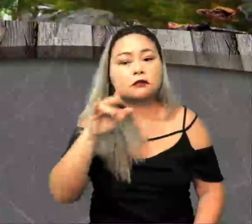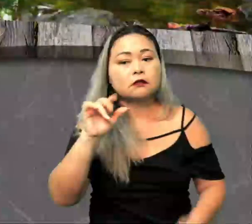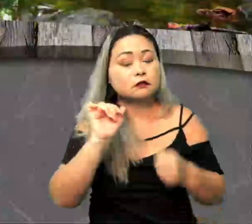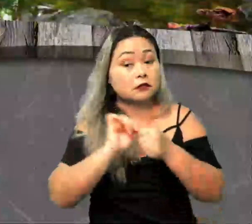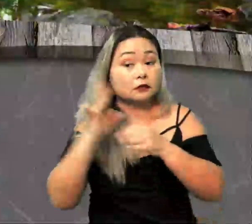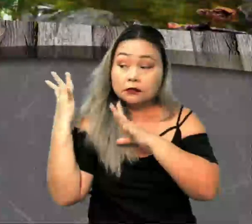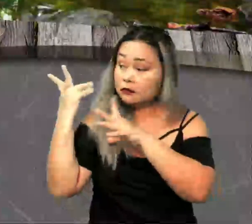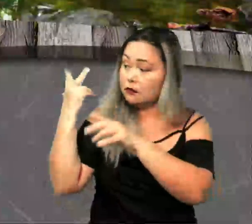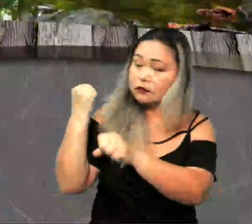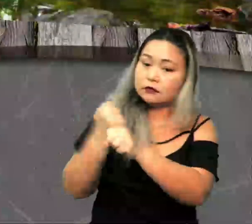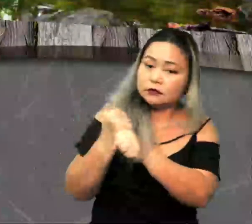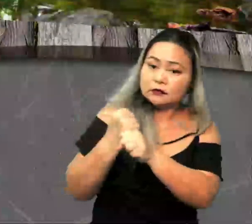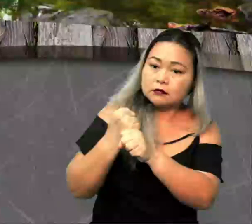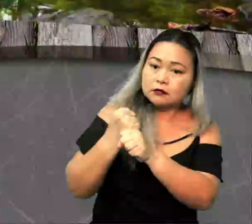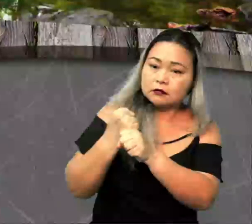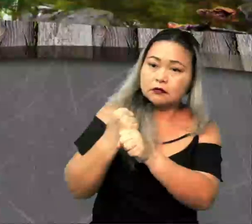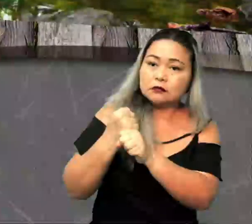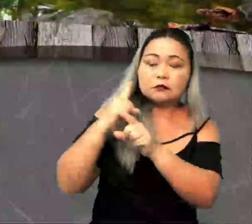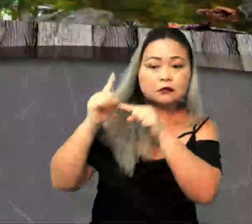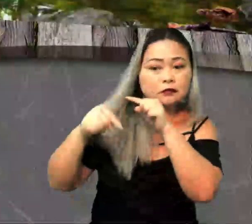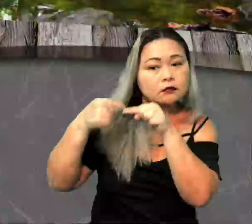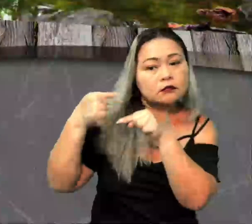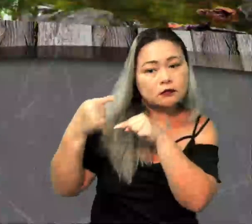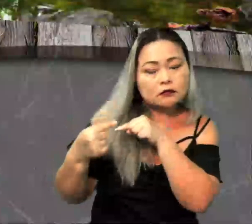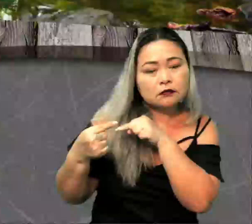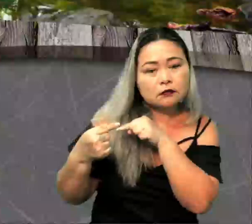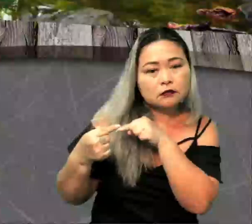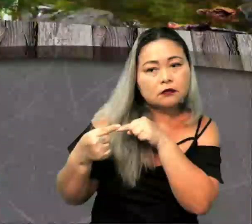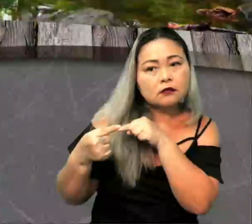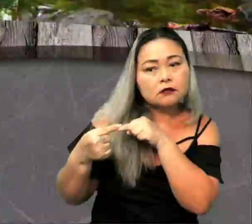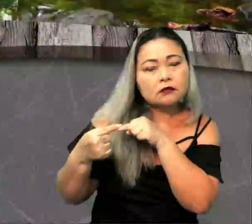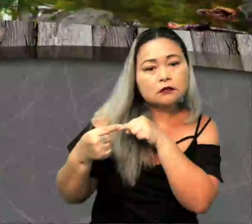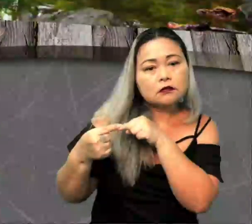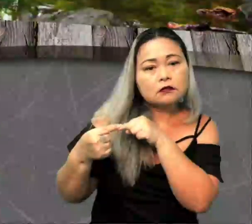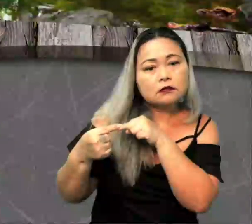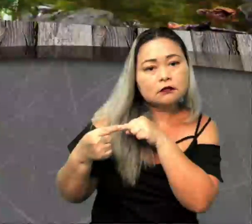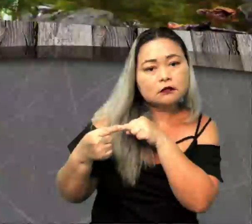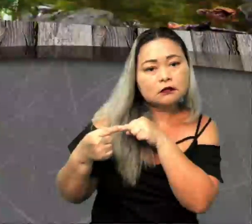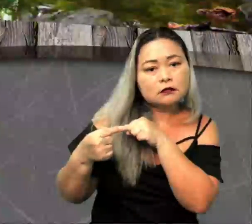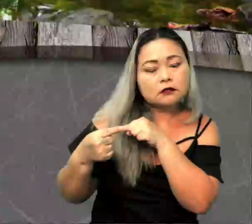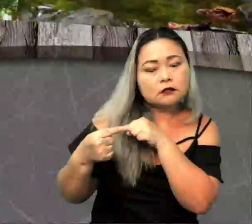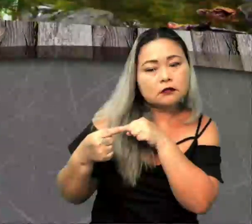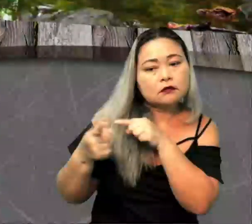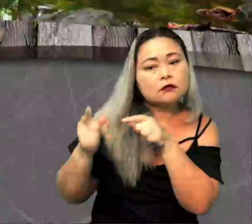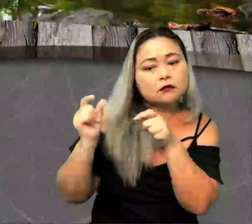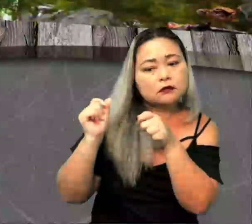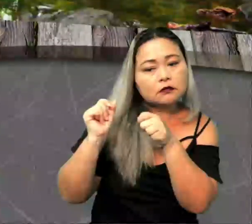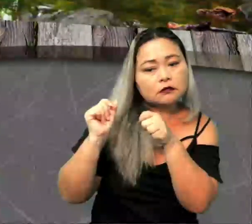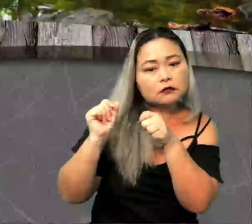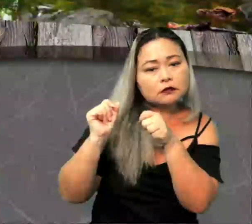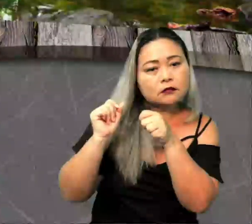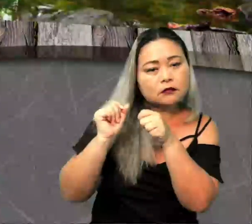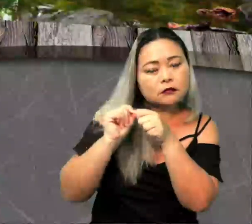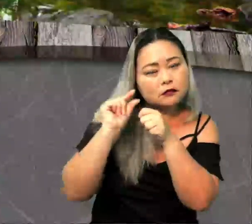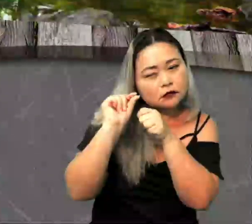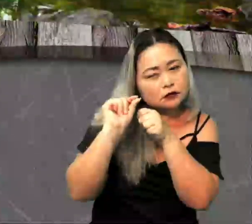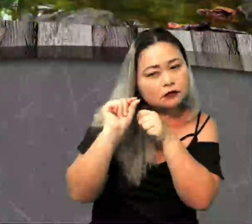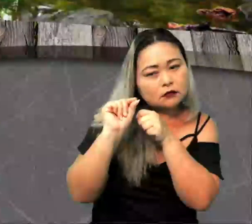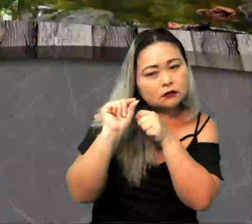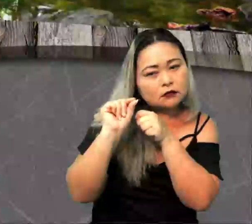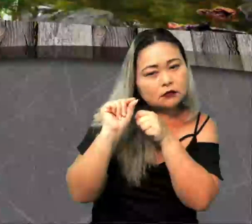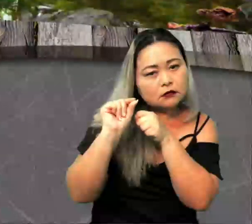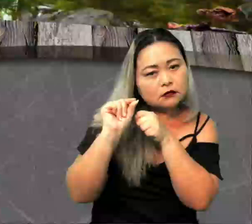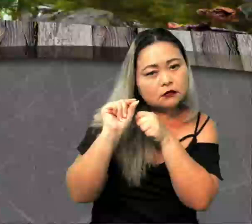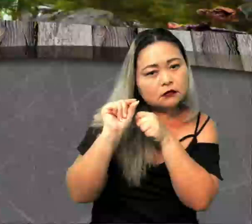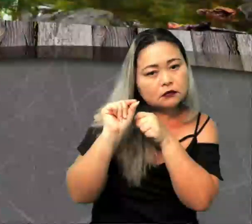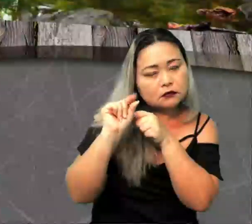nossa revisão, né? Posteriormente. E aí a gente vai estar deixando vocês só um pouquinho,